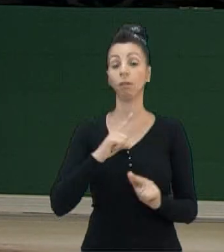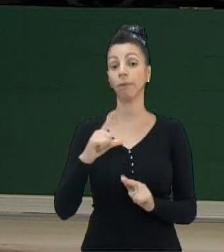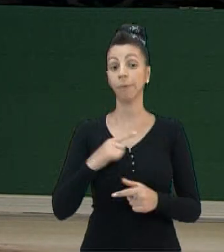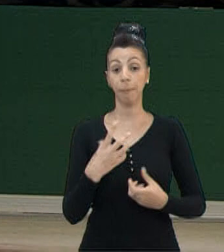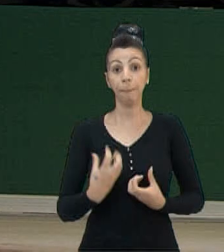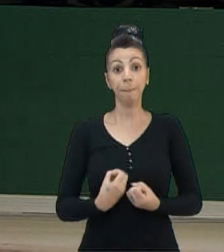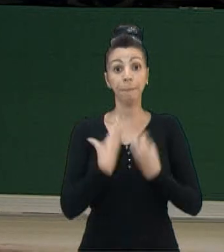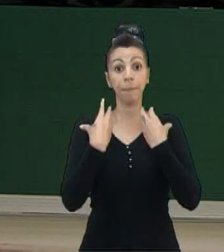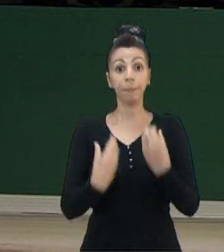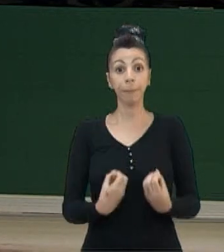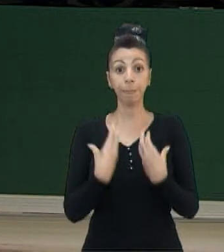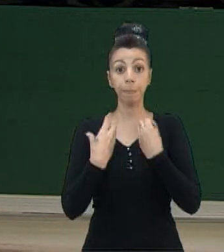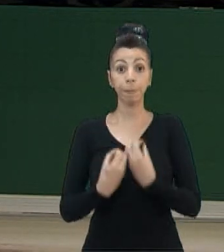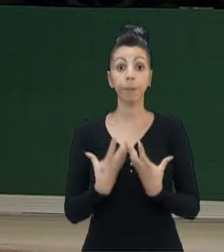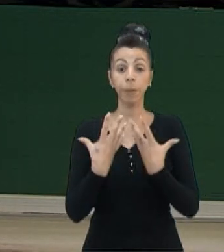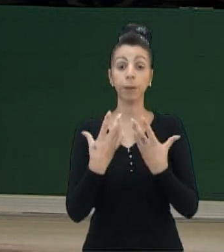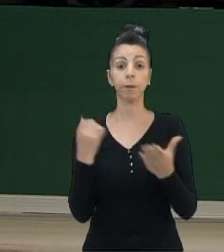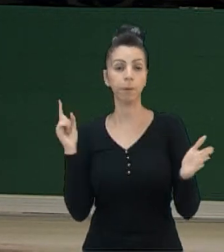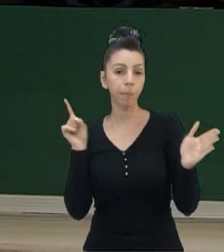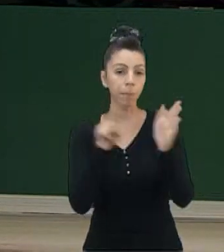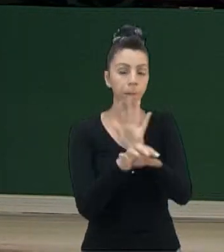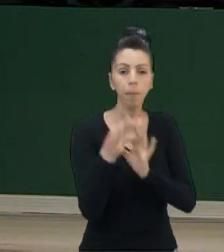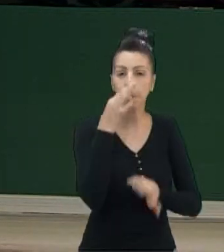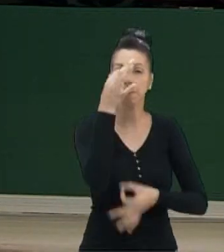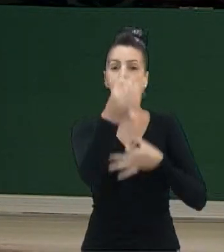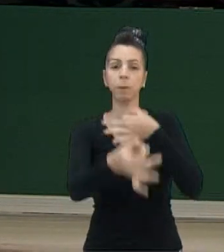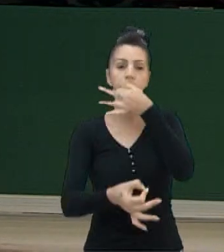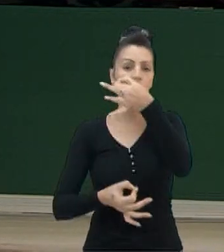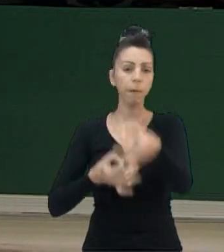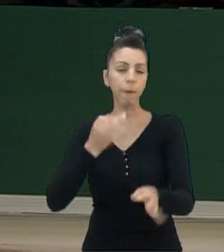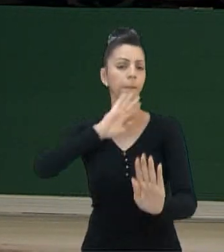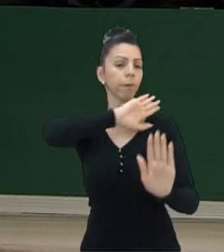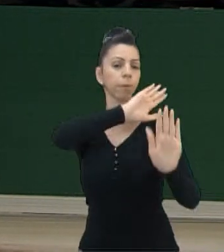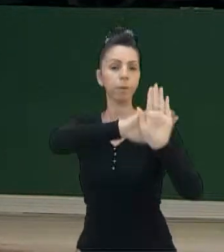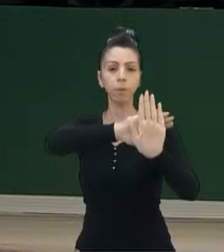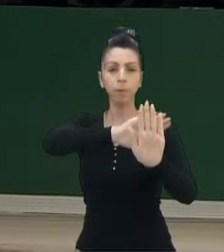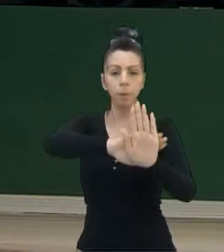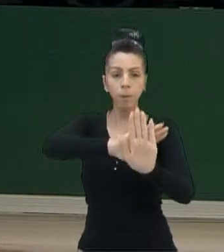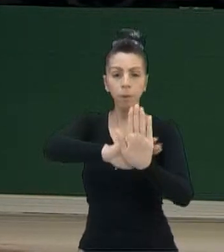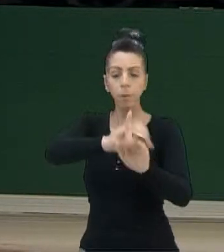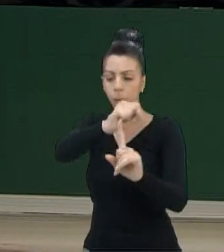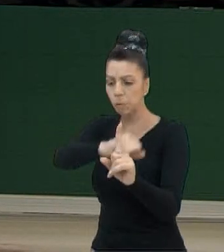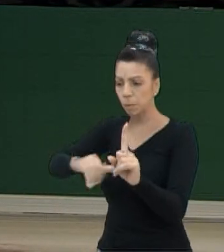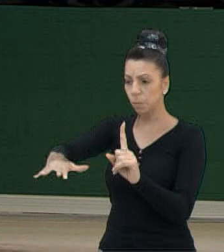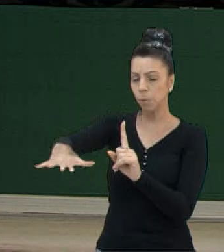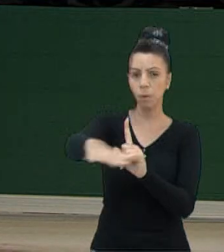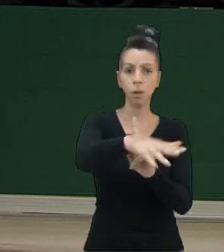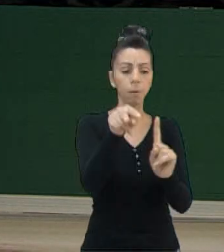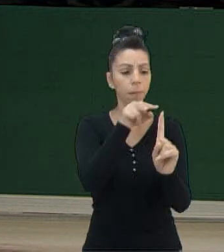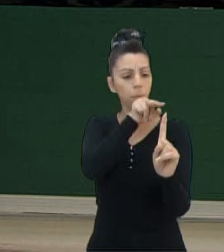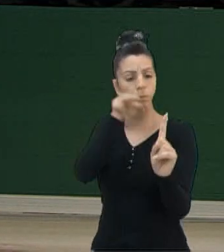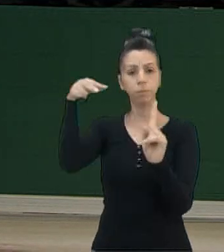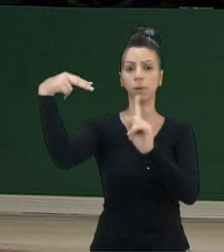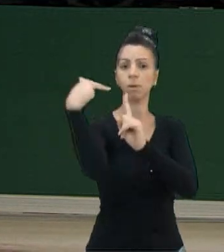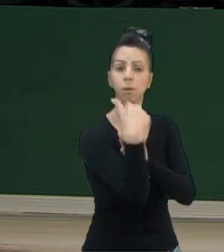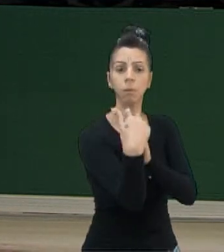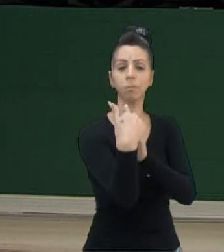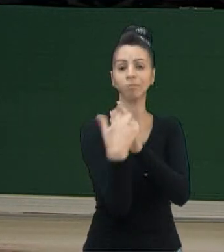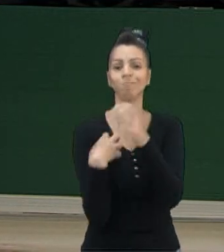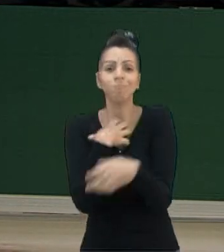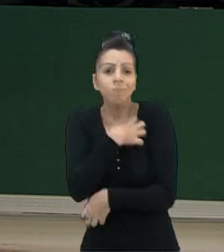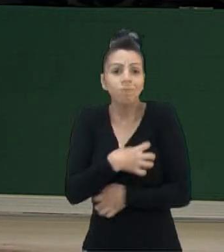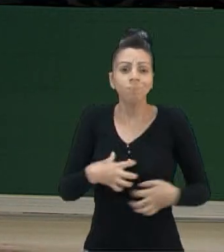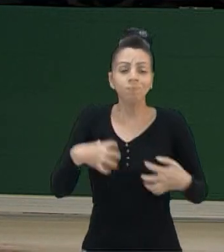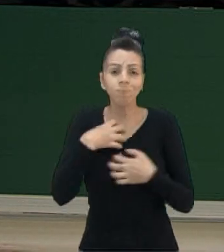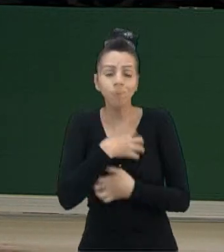poemas extremamente questionadores, que mostram a crueza da sociedade, que mostram as angústias